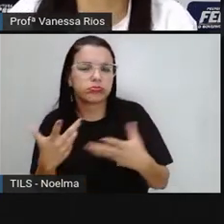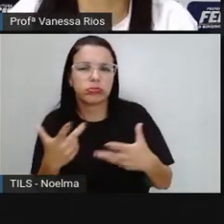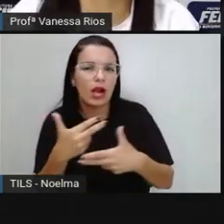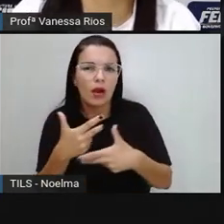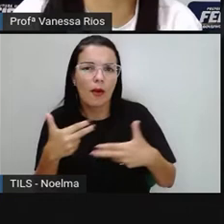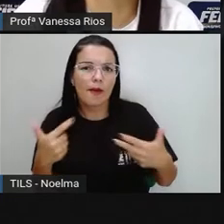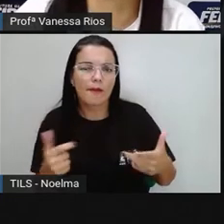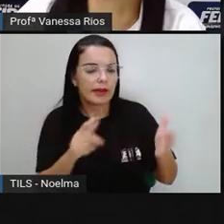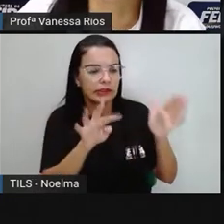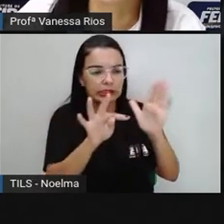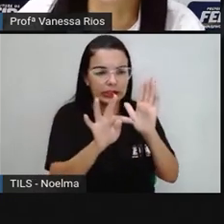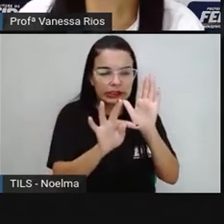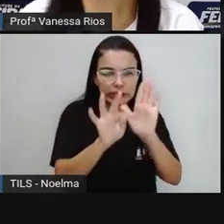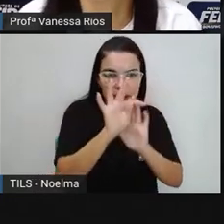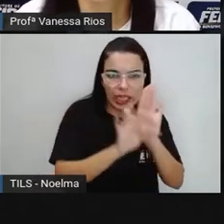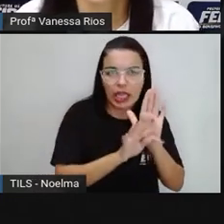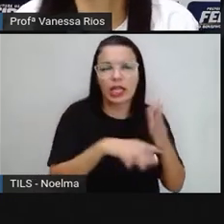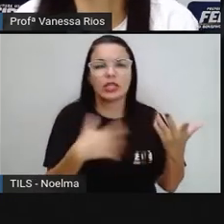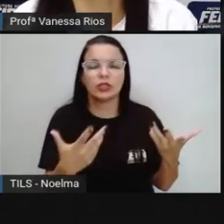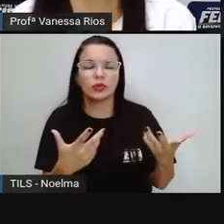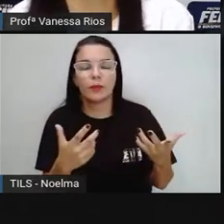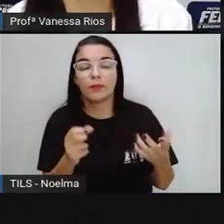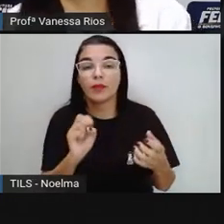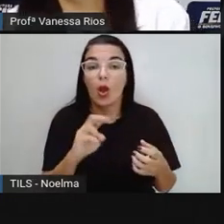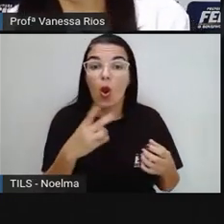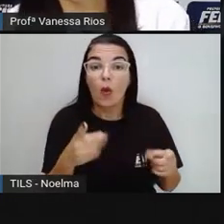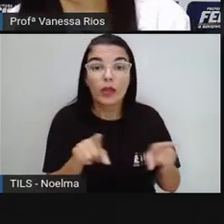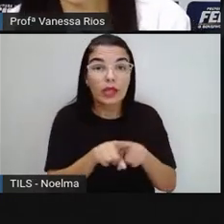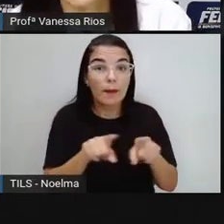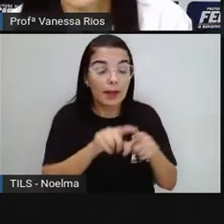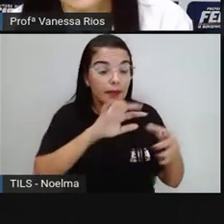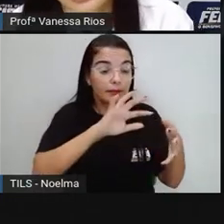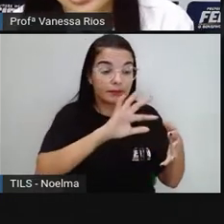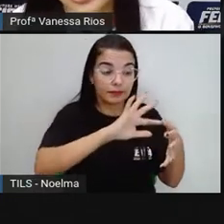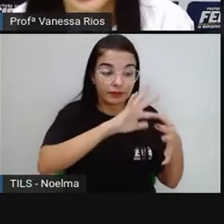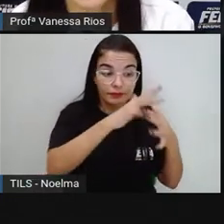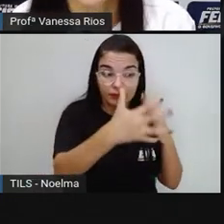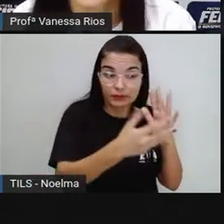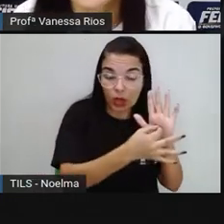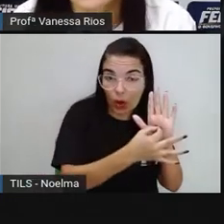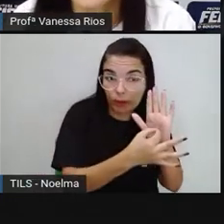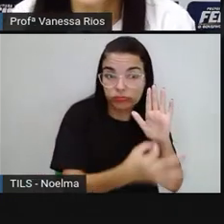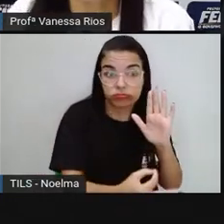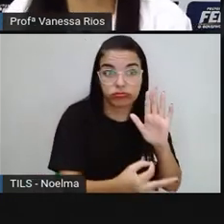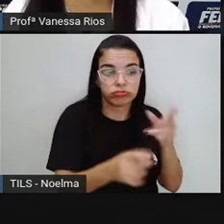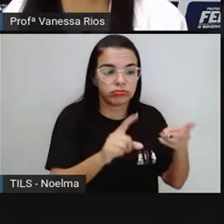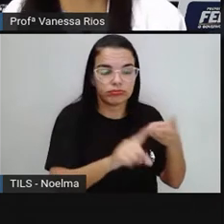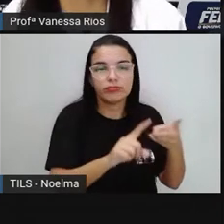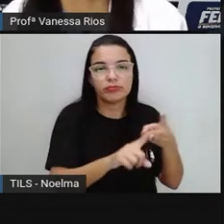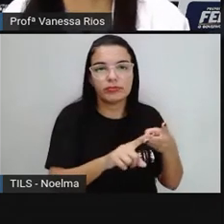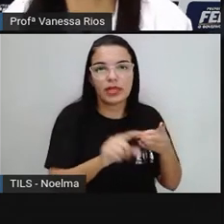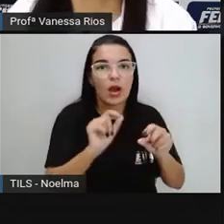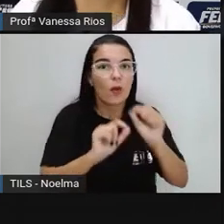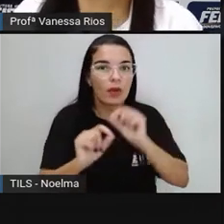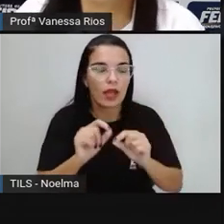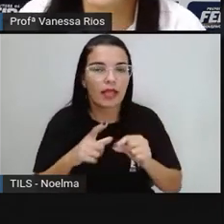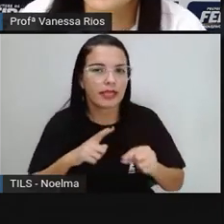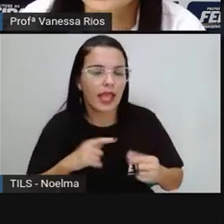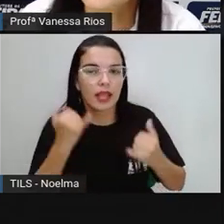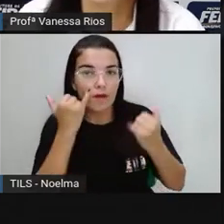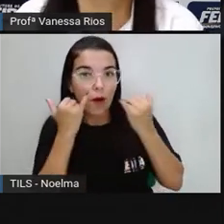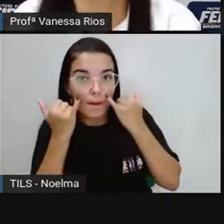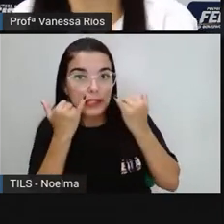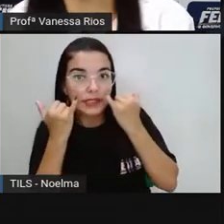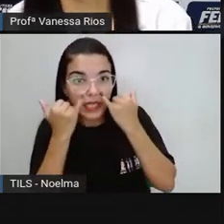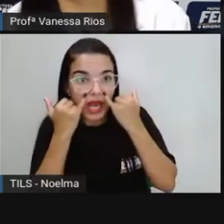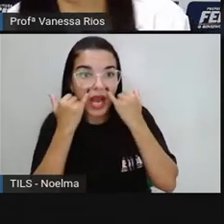sobre determinado produto. Ou também pode ser uma resenha crítica, quando, além das